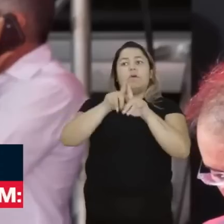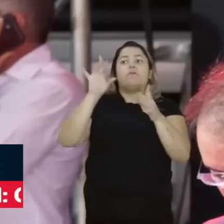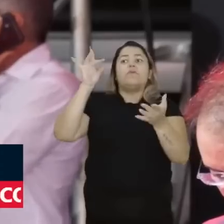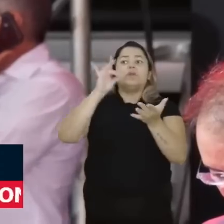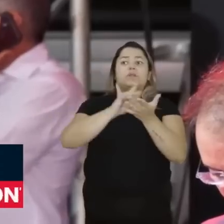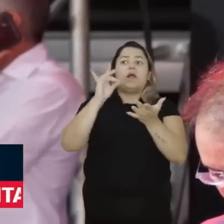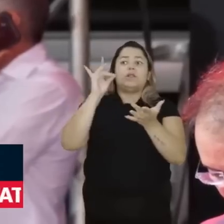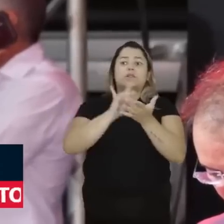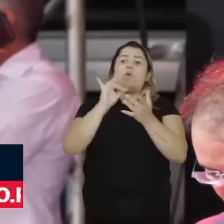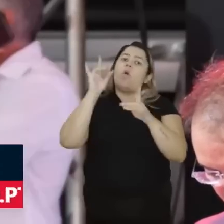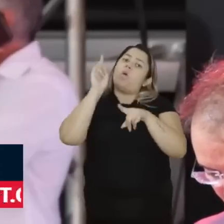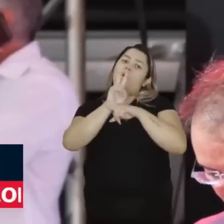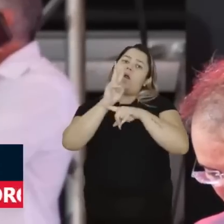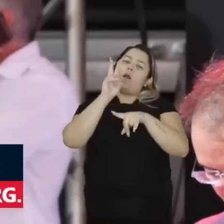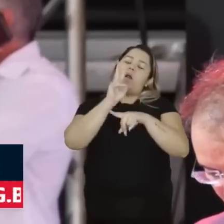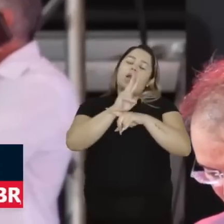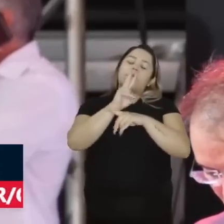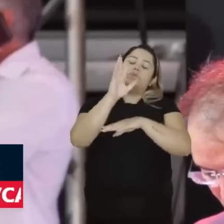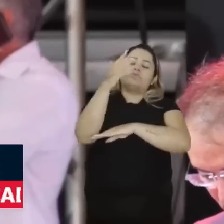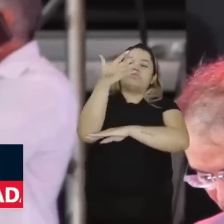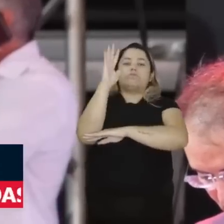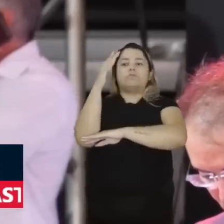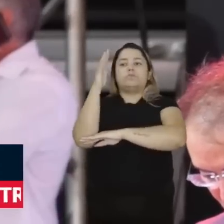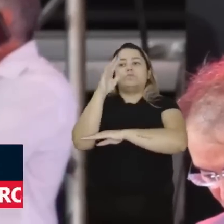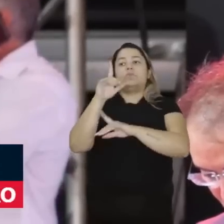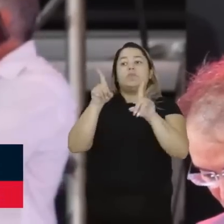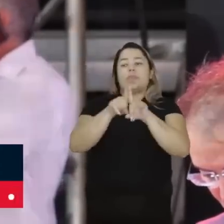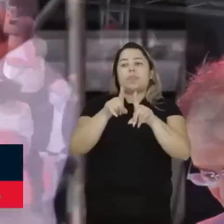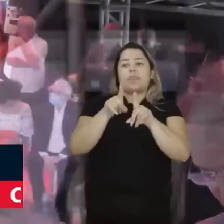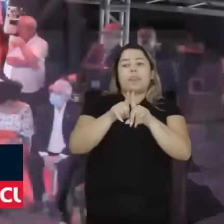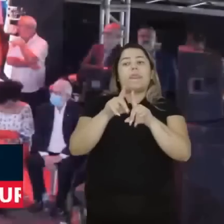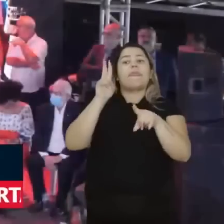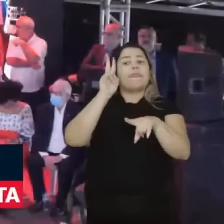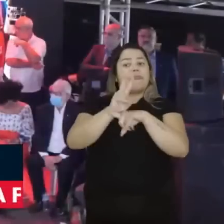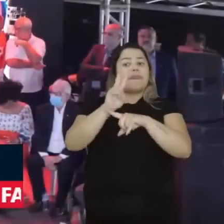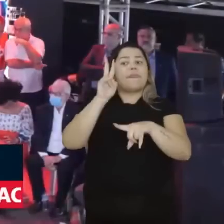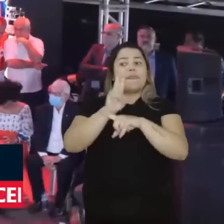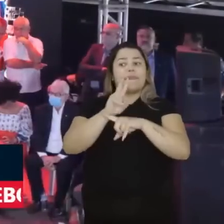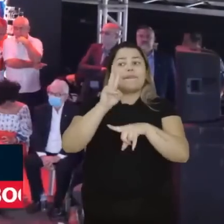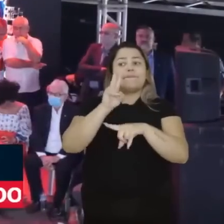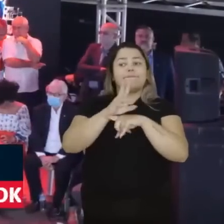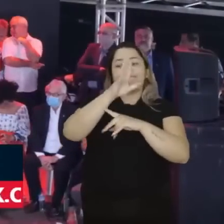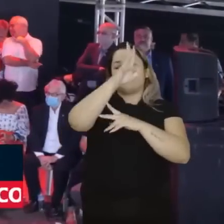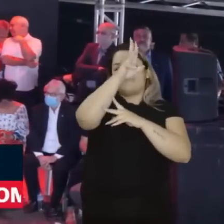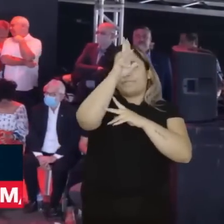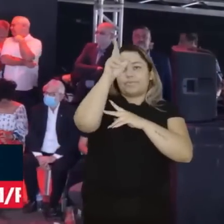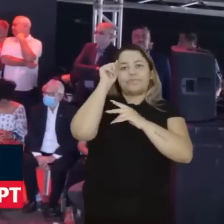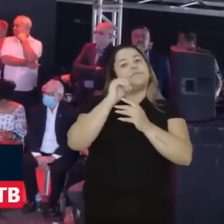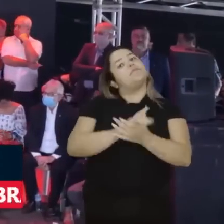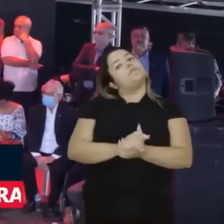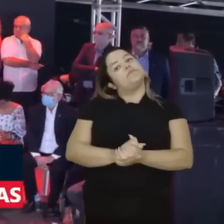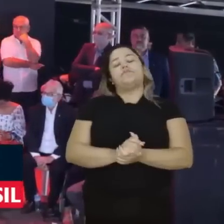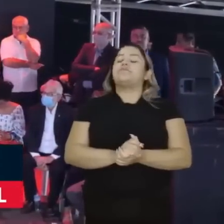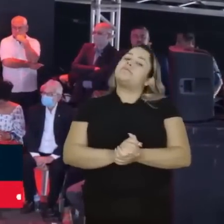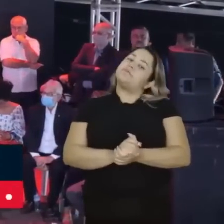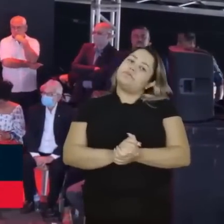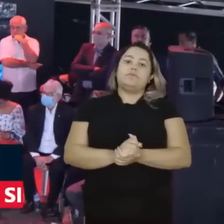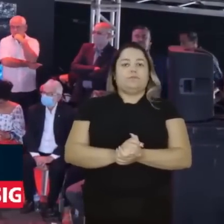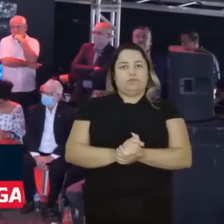verdadeiros guardiões da floresta. É vocês que preservam a nossa Amazônia.